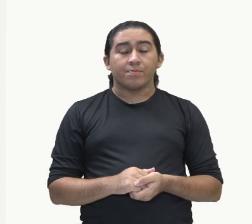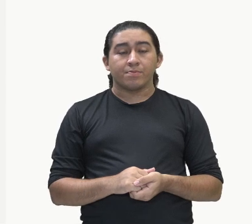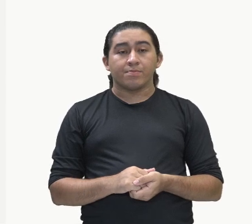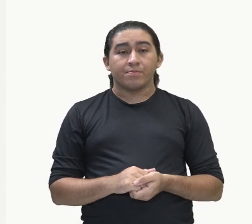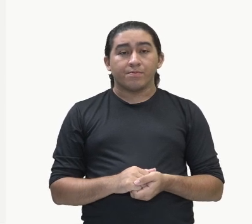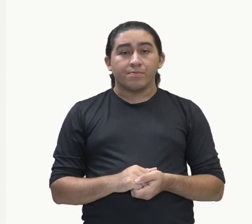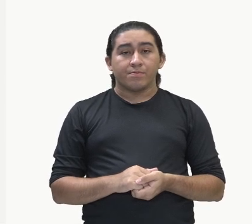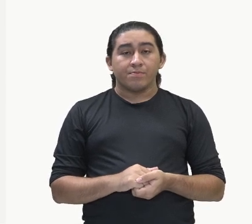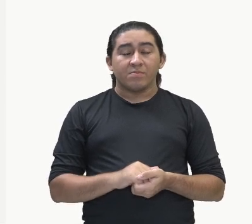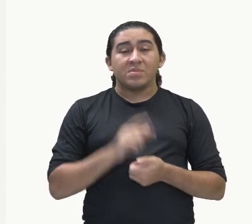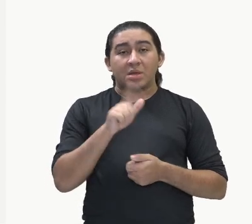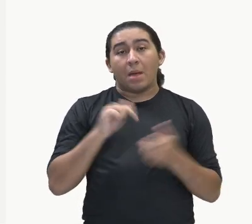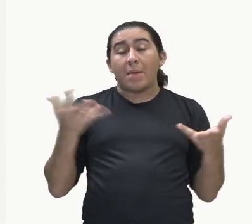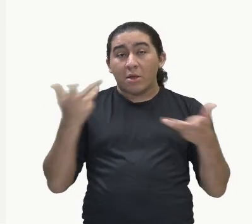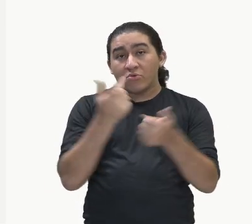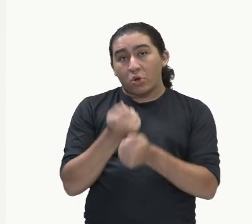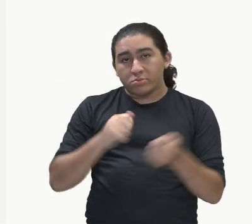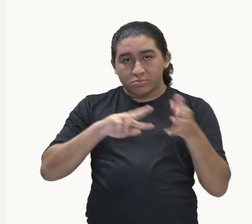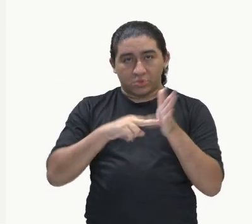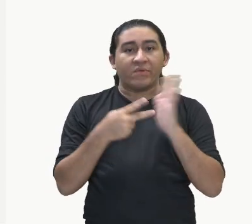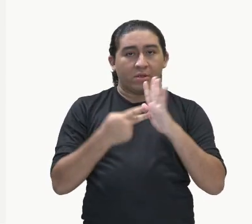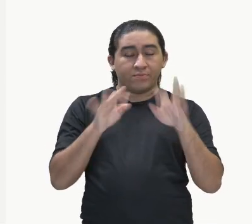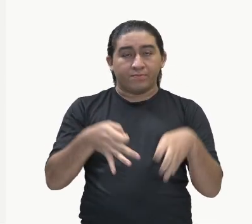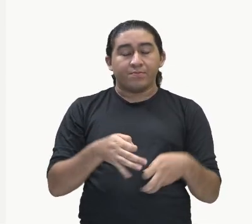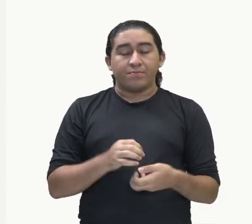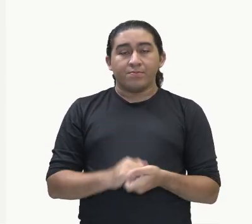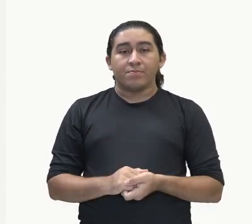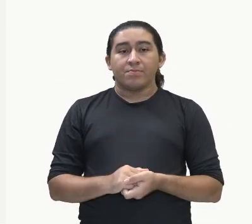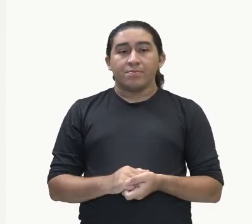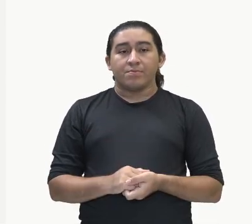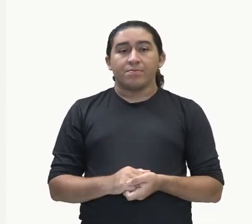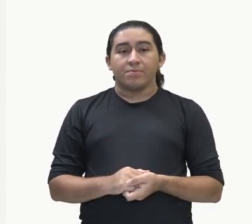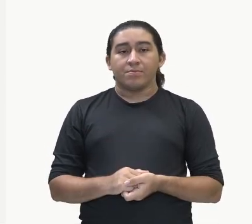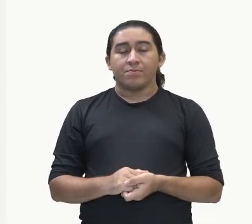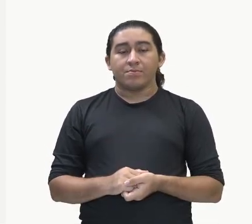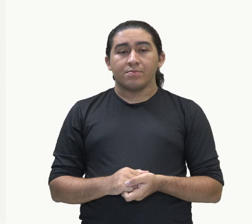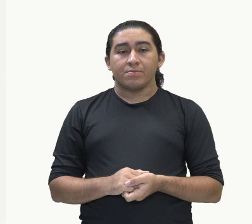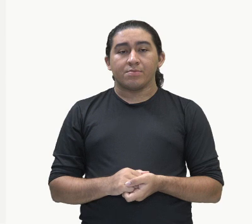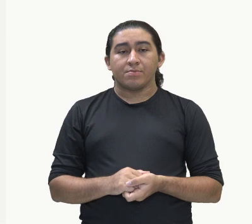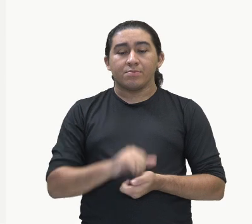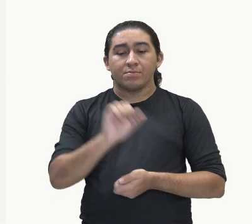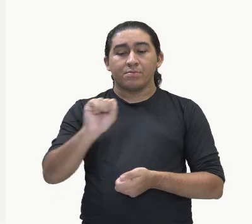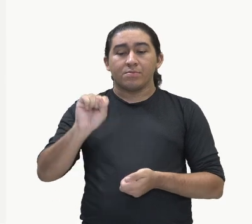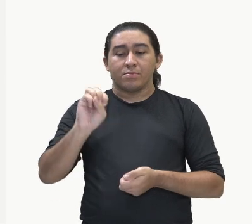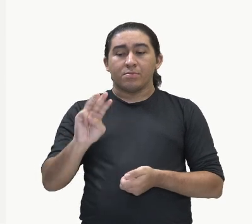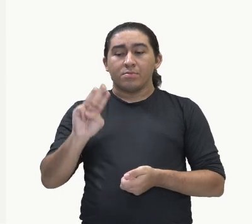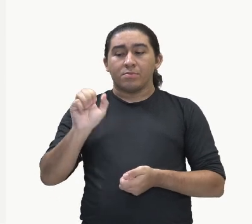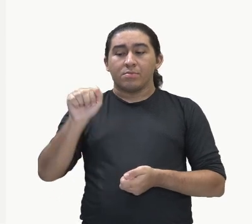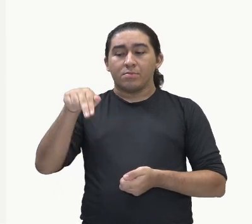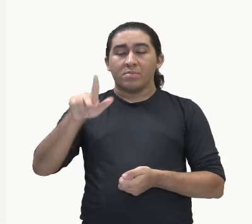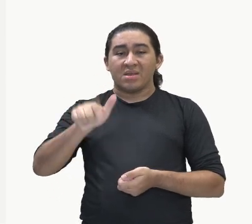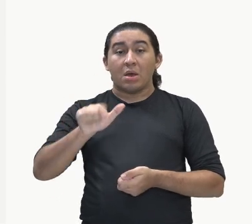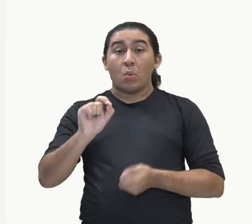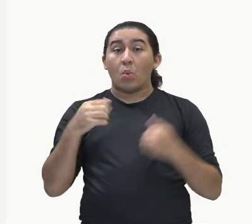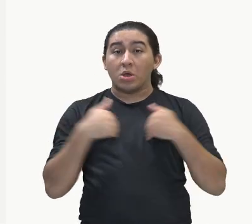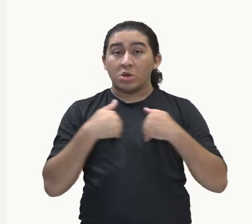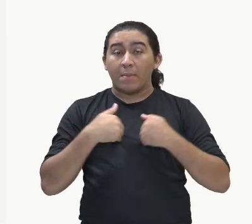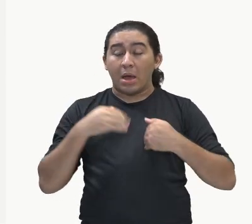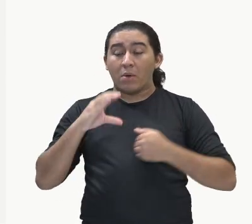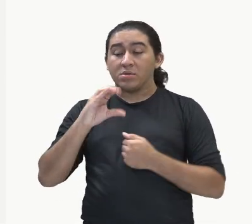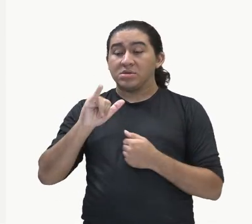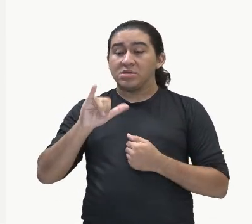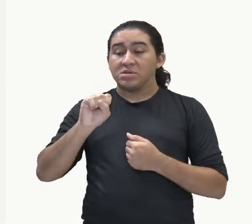a tradução mais acertada seria gracioso. Swam é cisne, tá? Então,